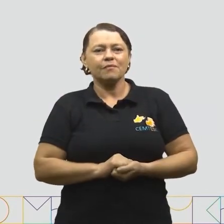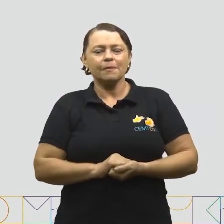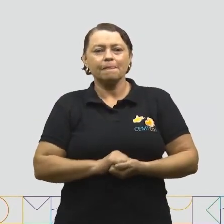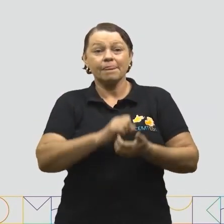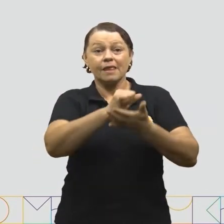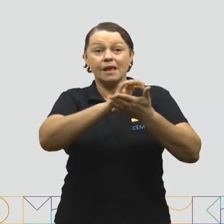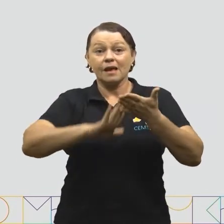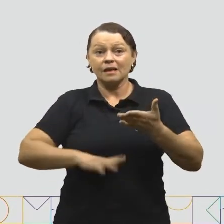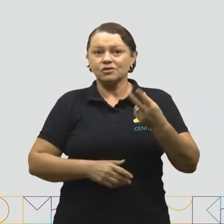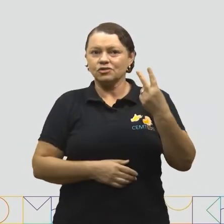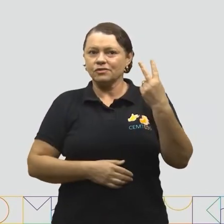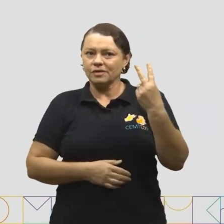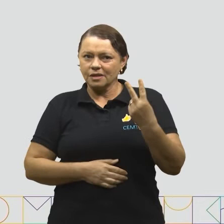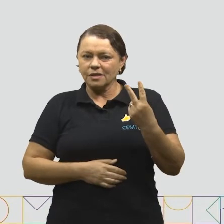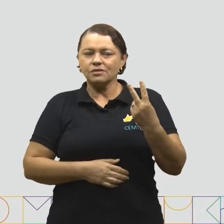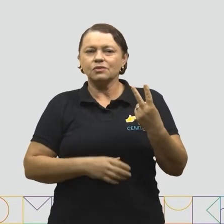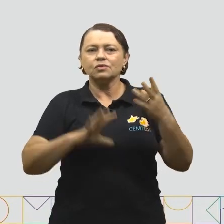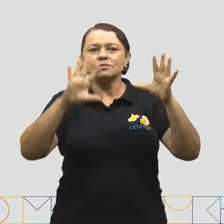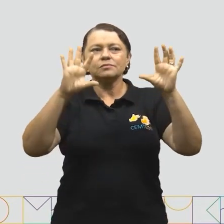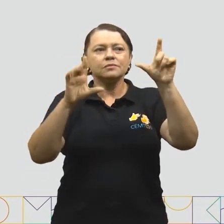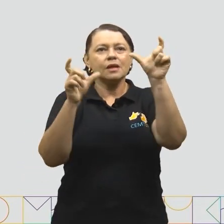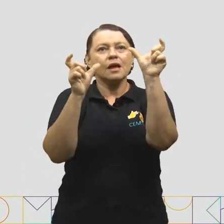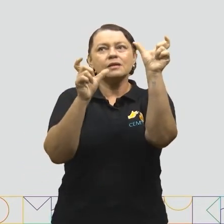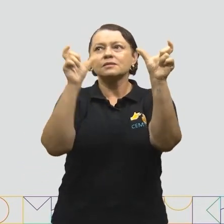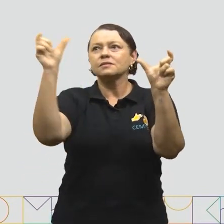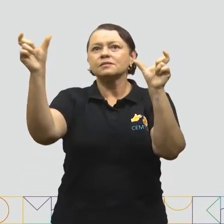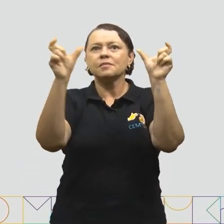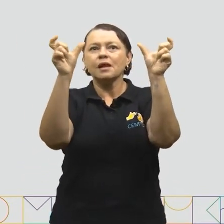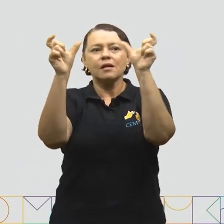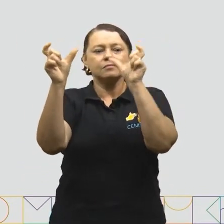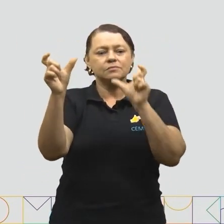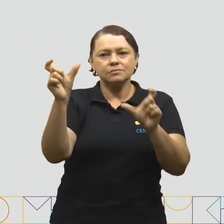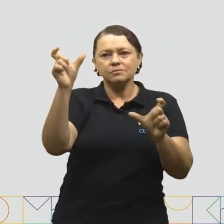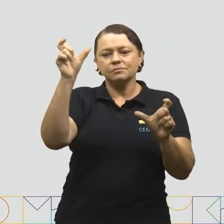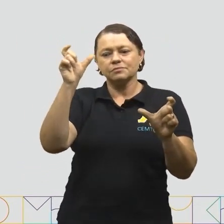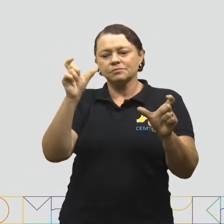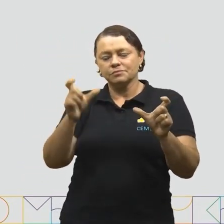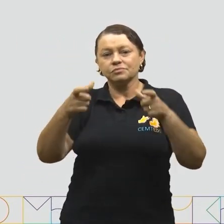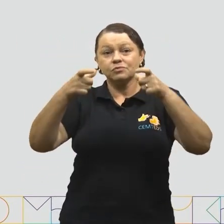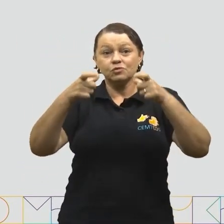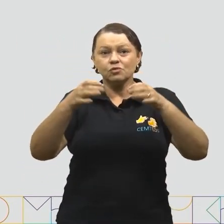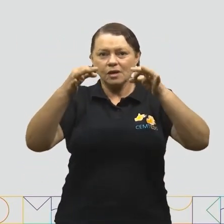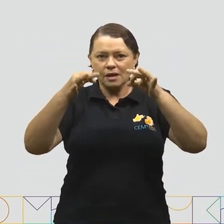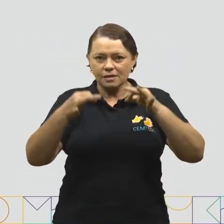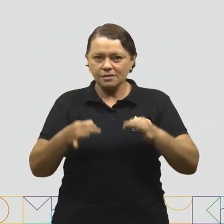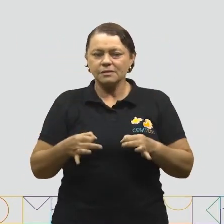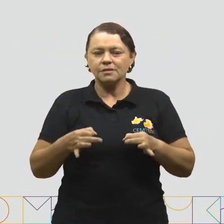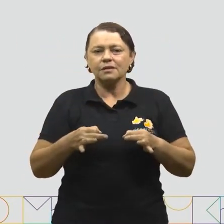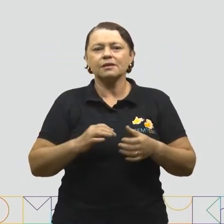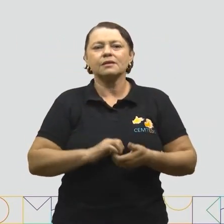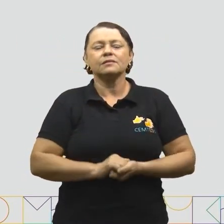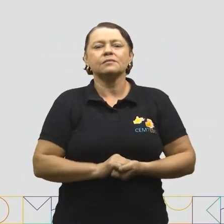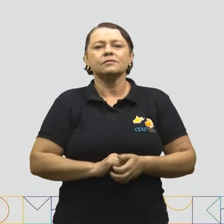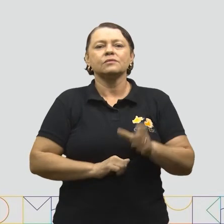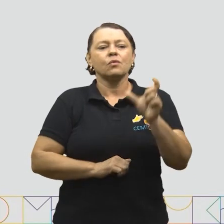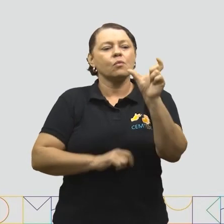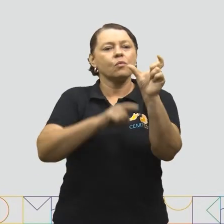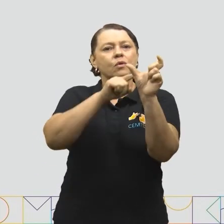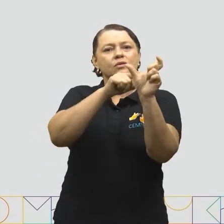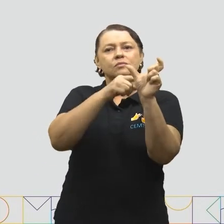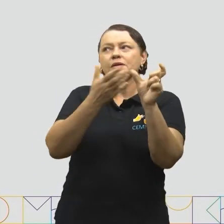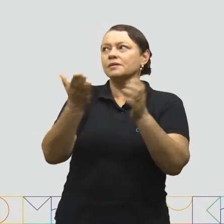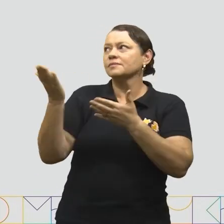a nossa atividade 2. Complete as lacunas do texto com as seguintes palavras do